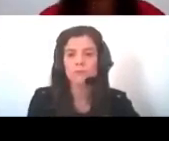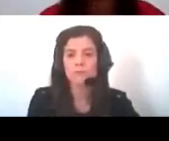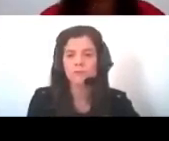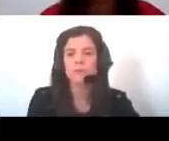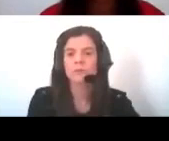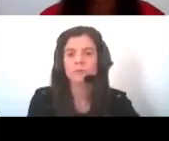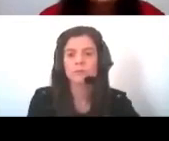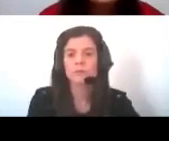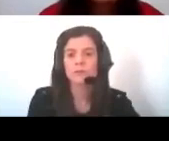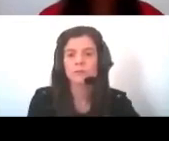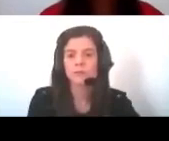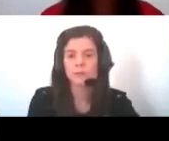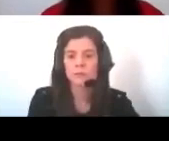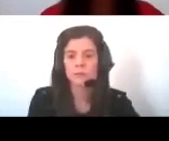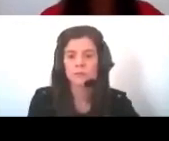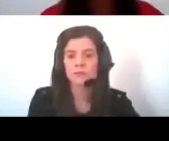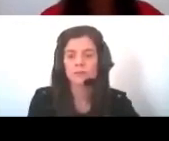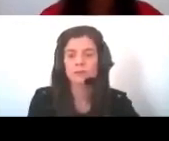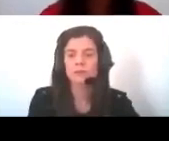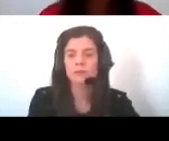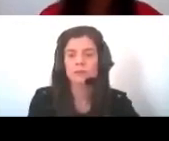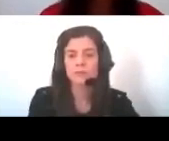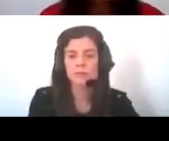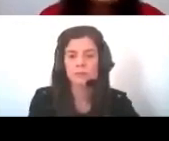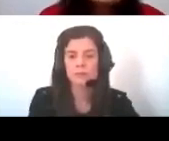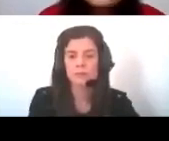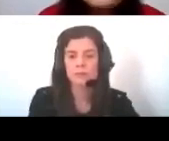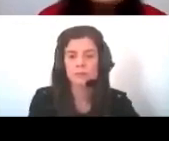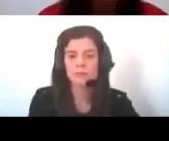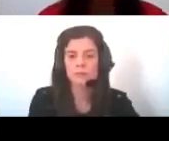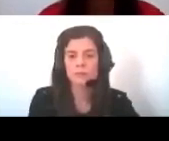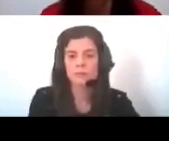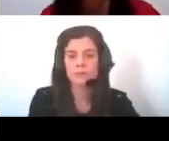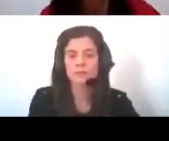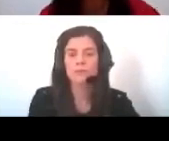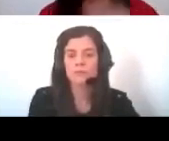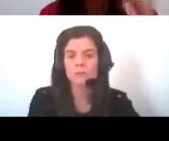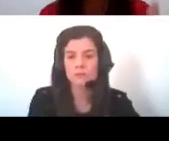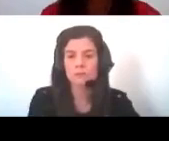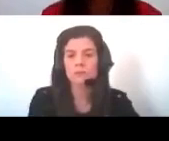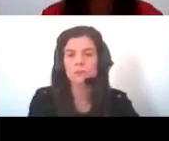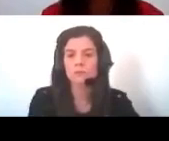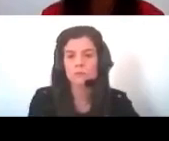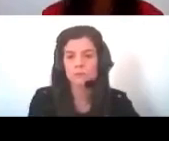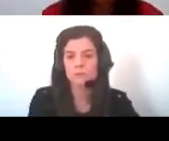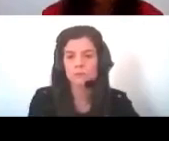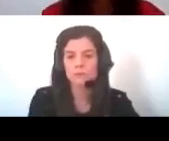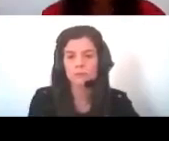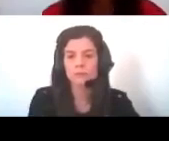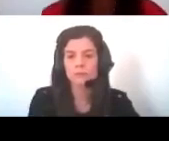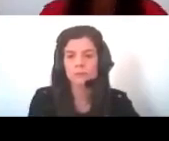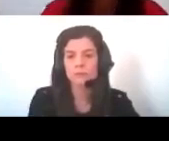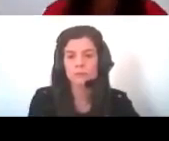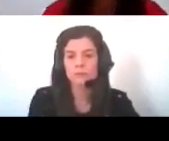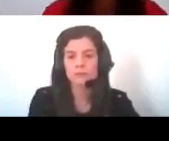conta lá com o Arquivo Geral, que tem lá arquivado documentos da Prefeitura desde muito tempo